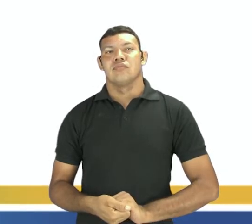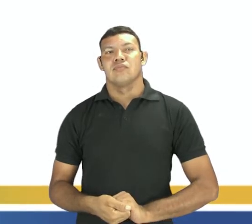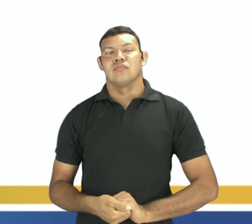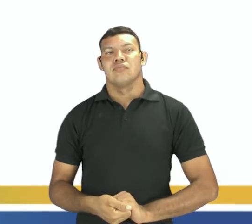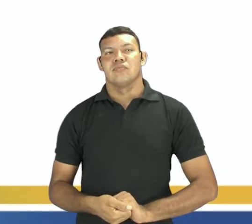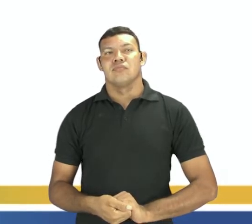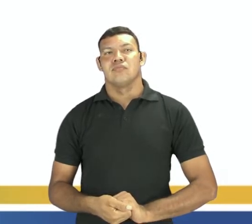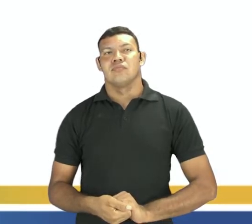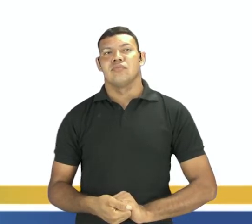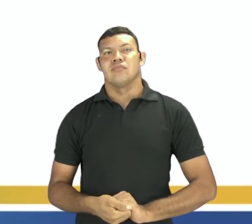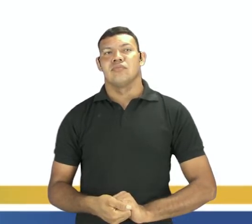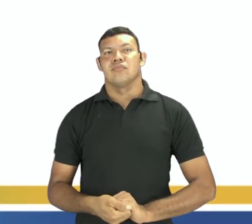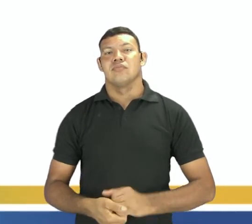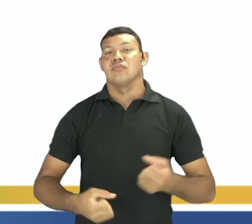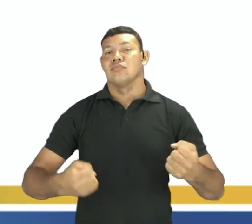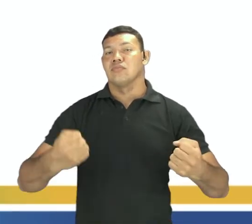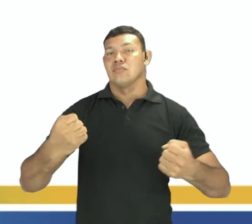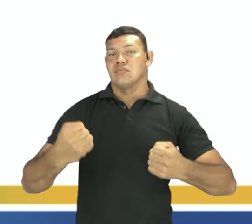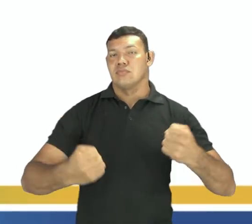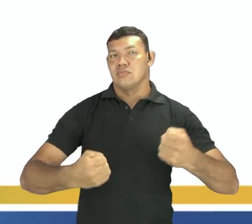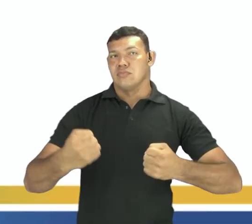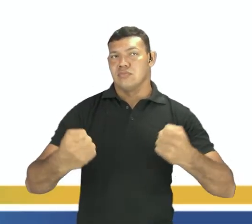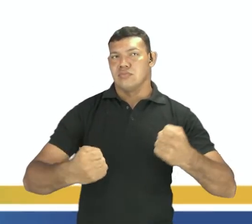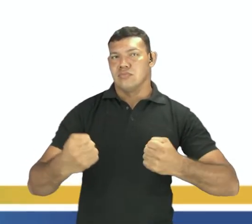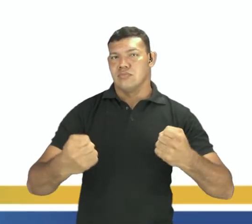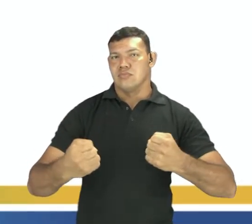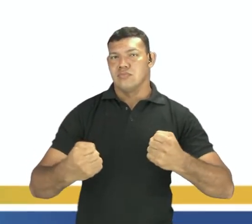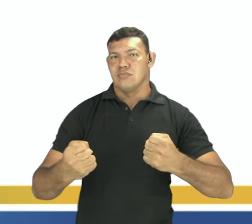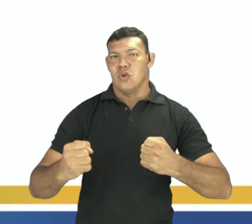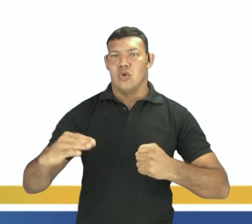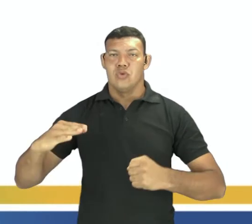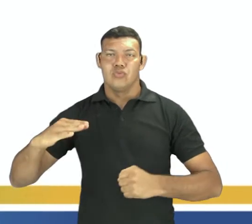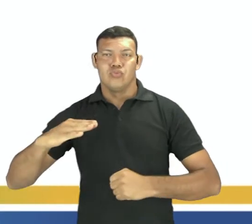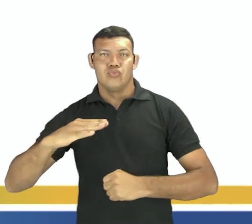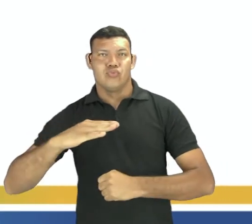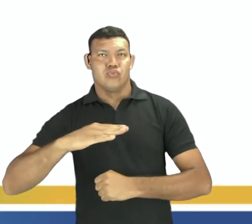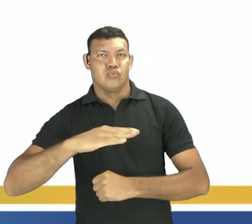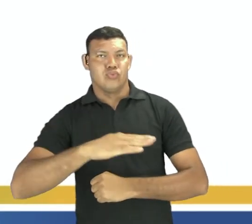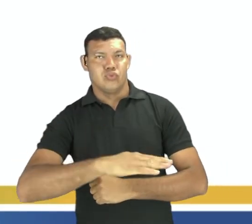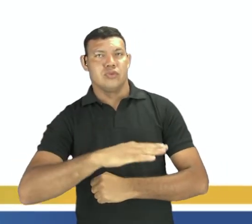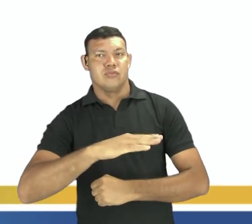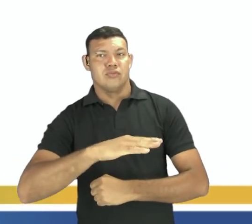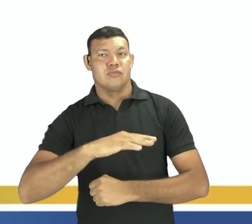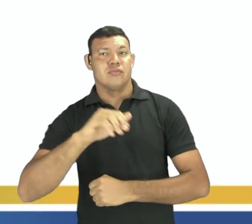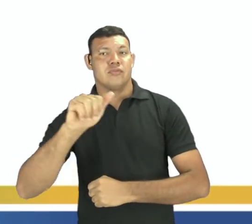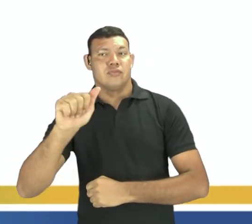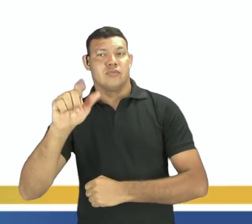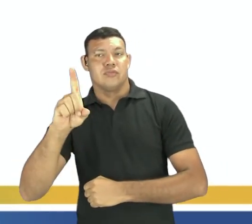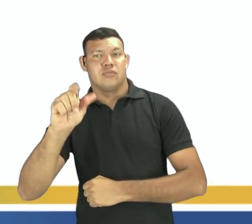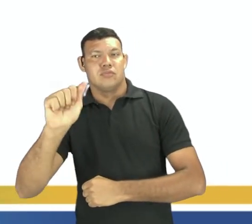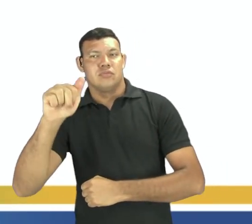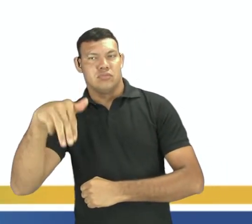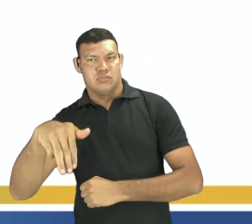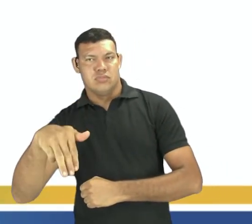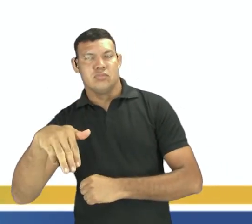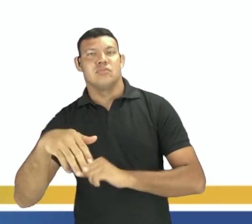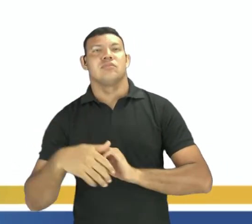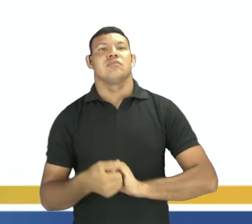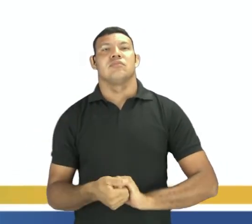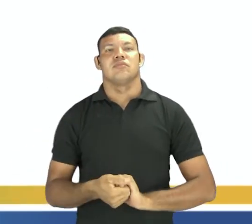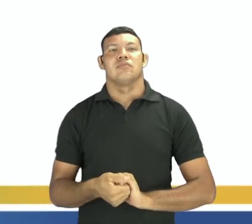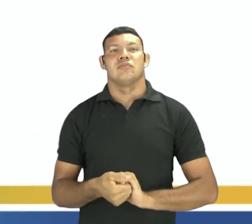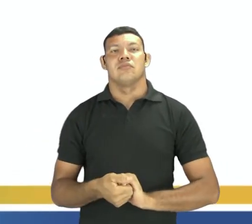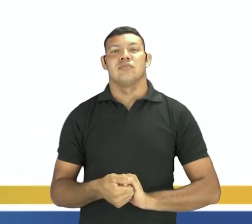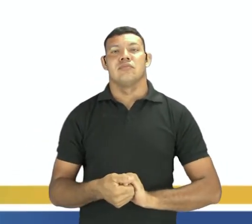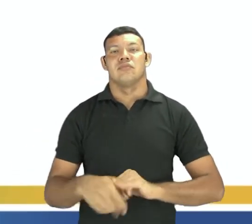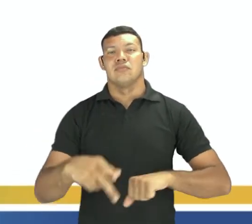O carro é dirigido por Adam. The country is ruled by the king. O país, ele é